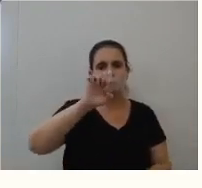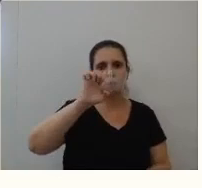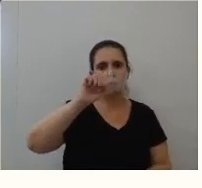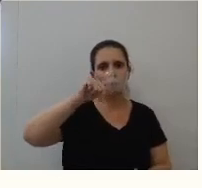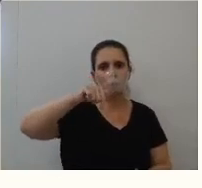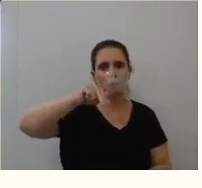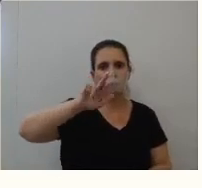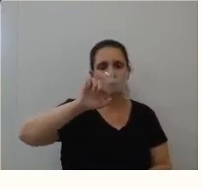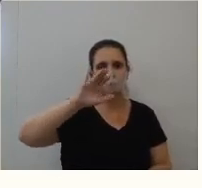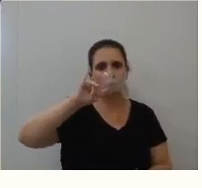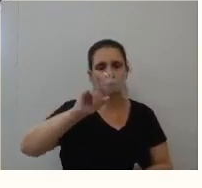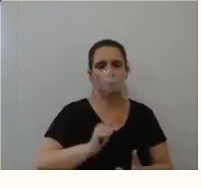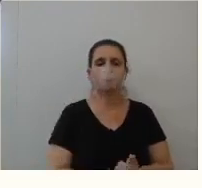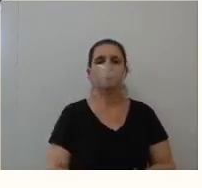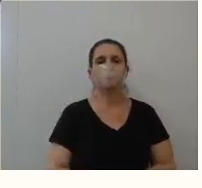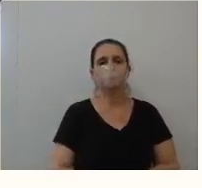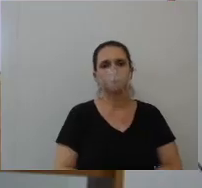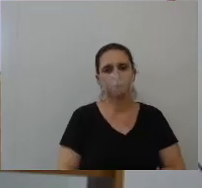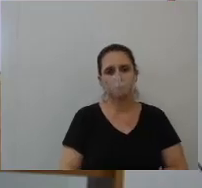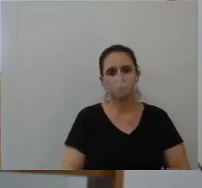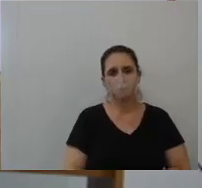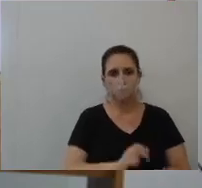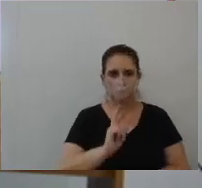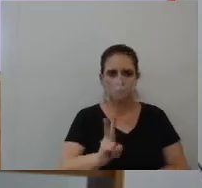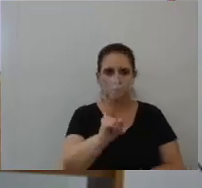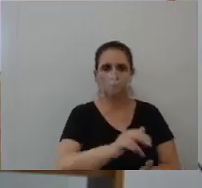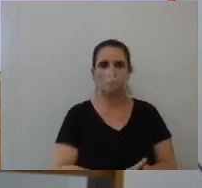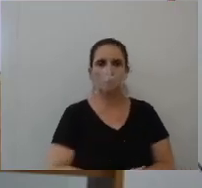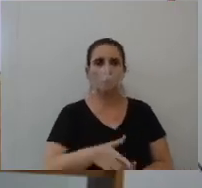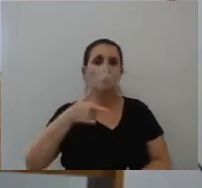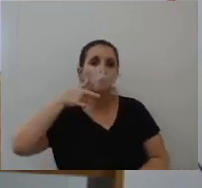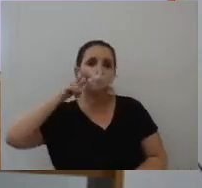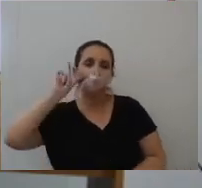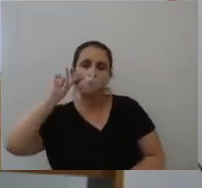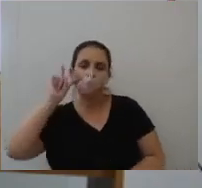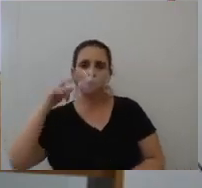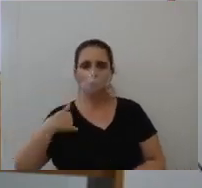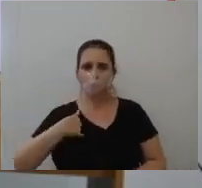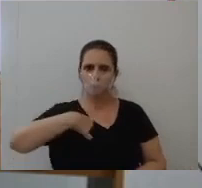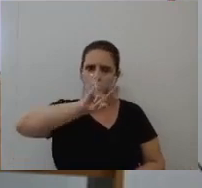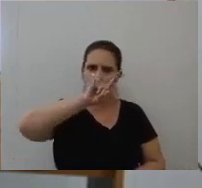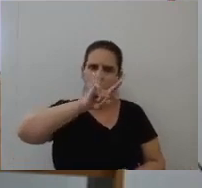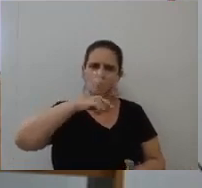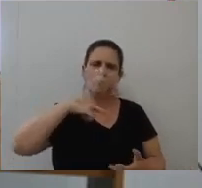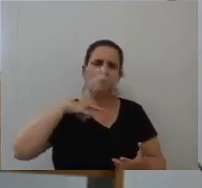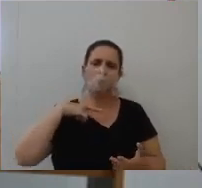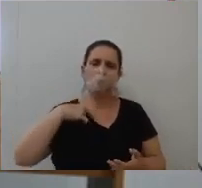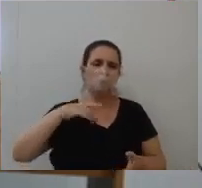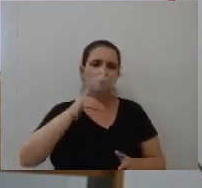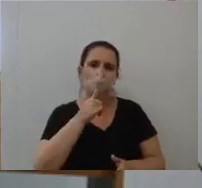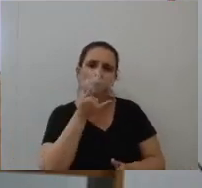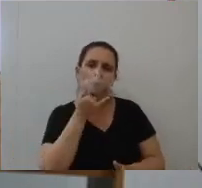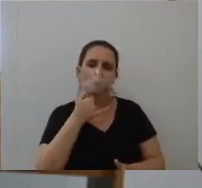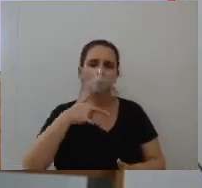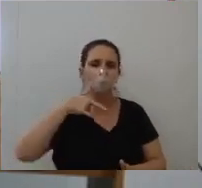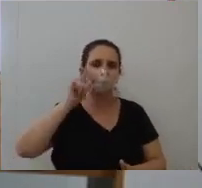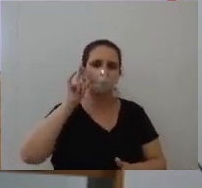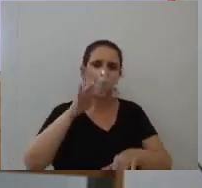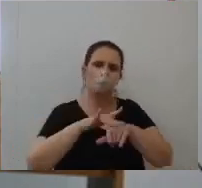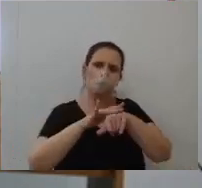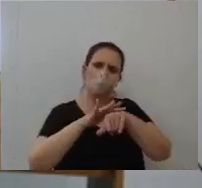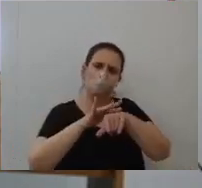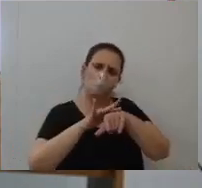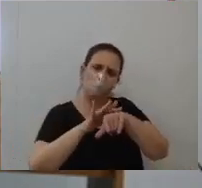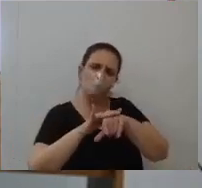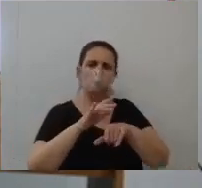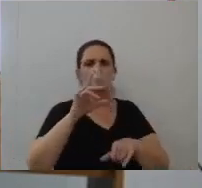anterior. Vamos embora. Ontem estive doente, de sorte que, ou de